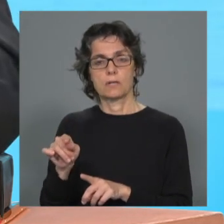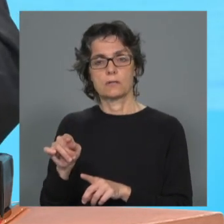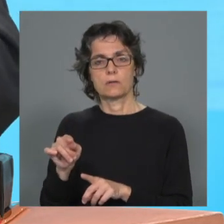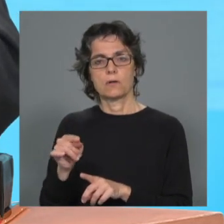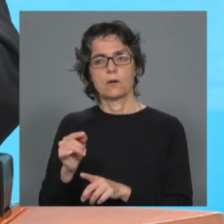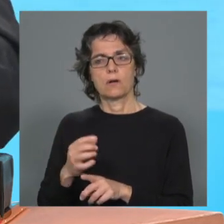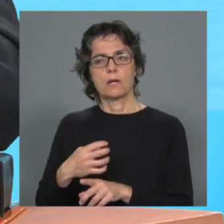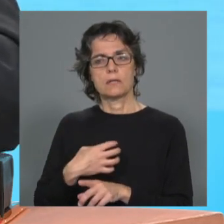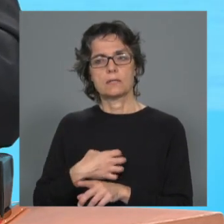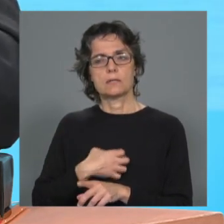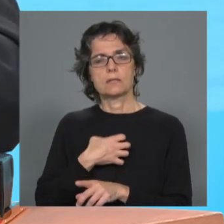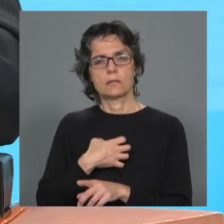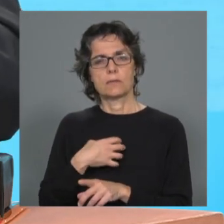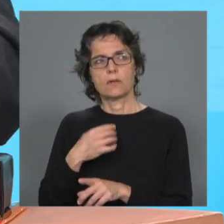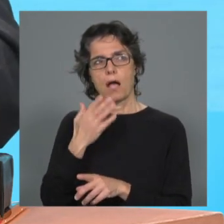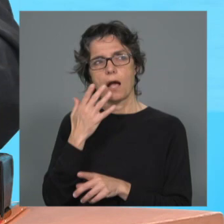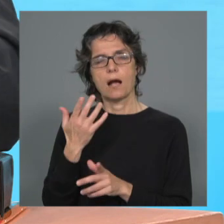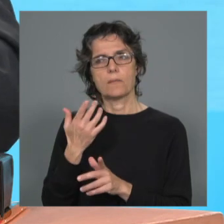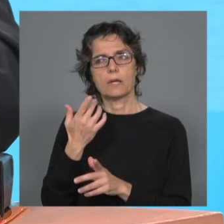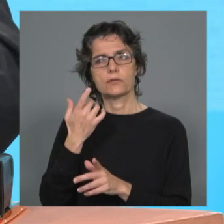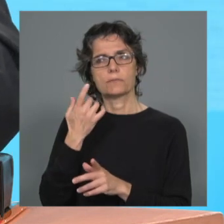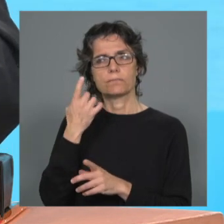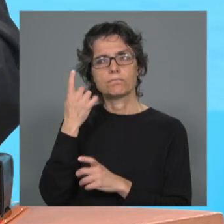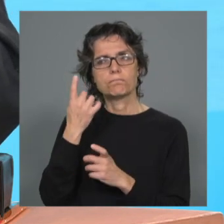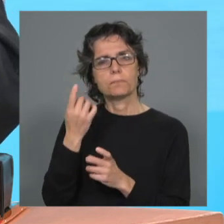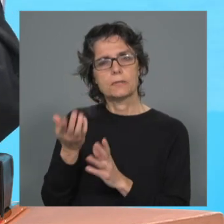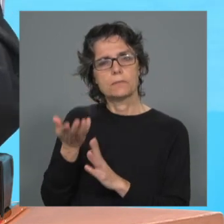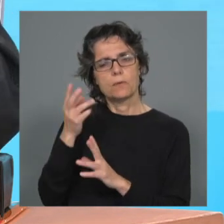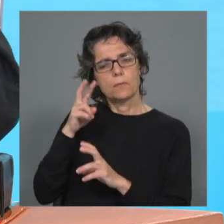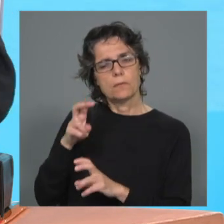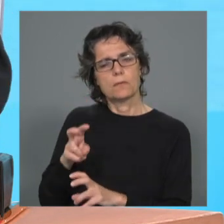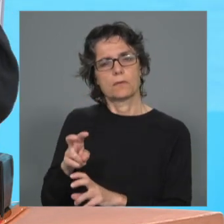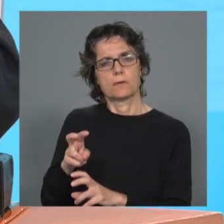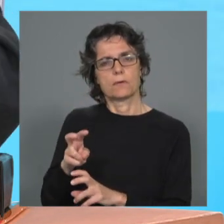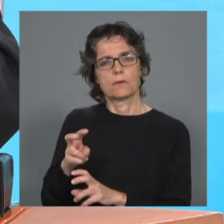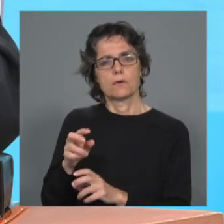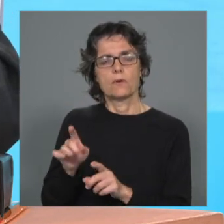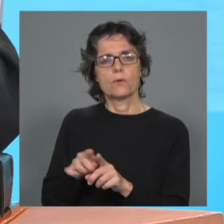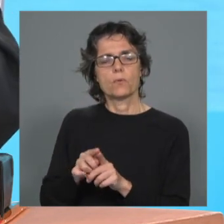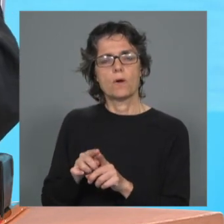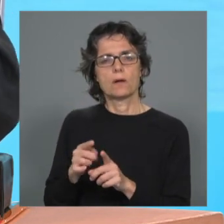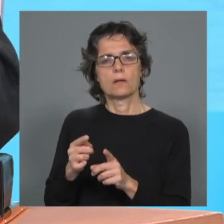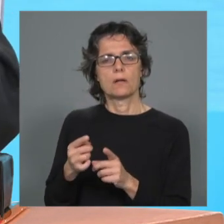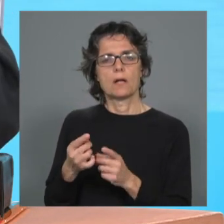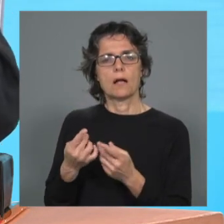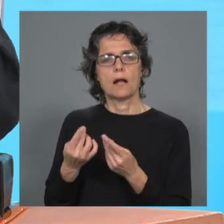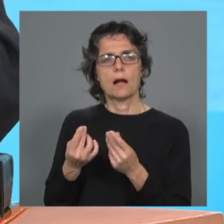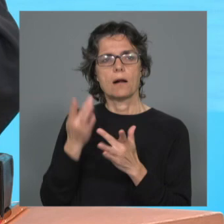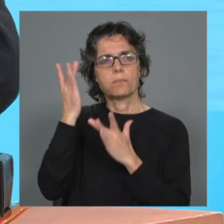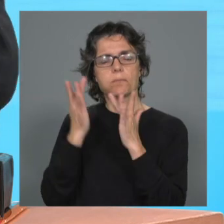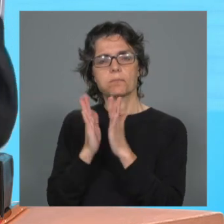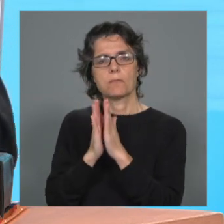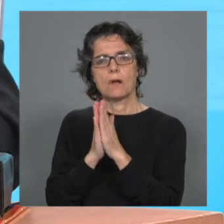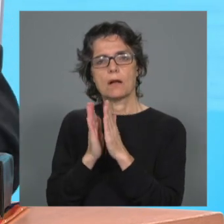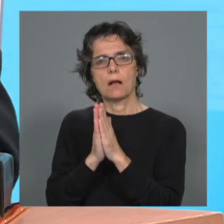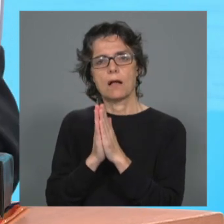amadurecido, tem traços, eu diria, de matriz espiritual, teológica,